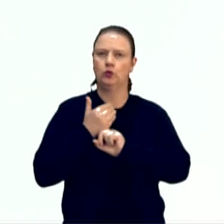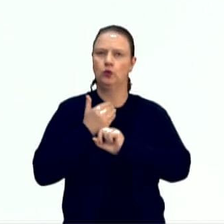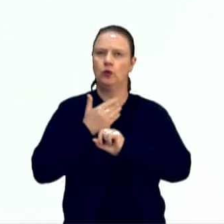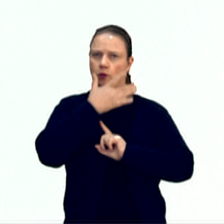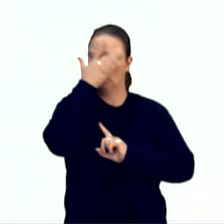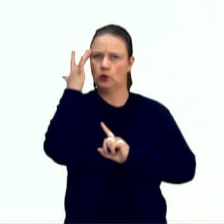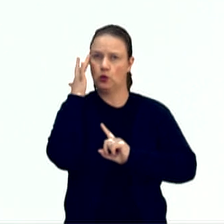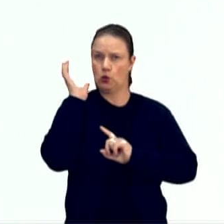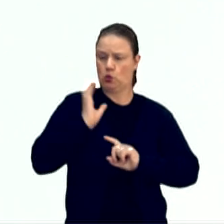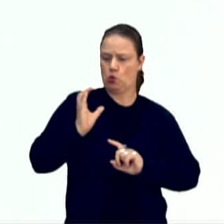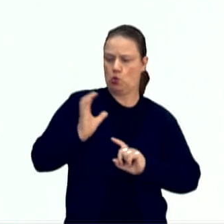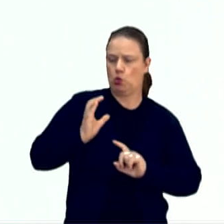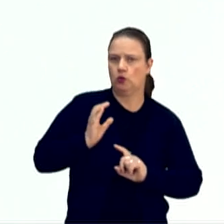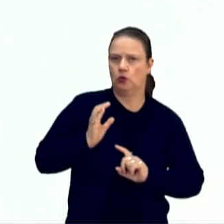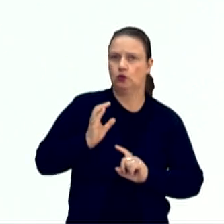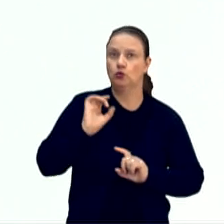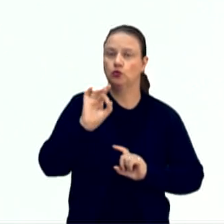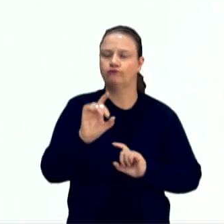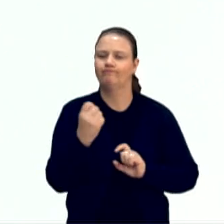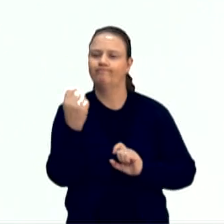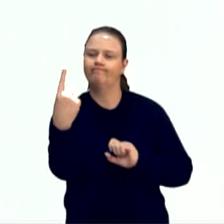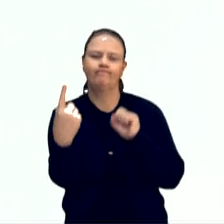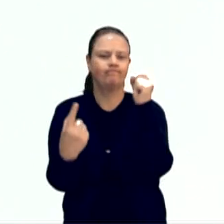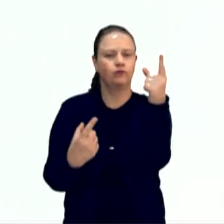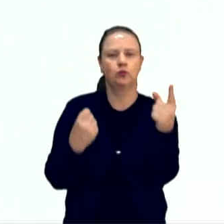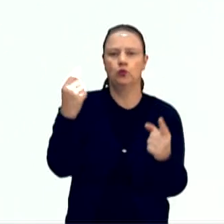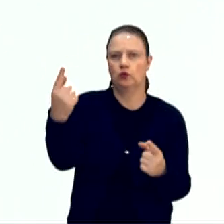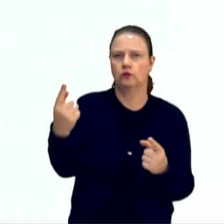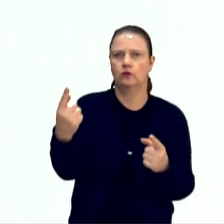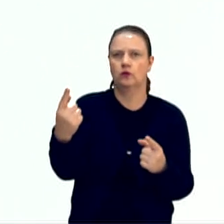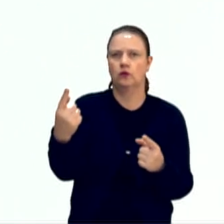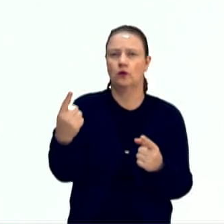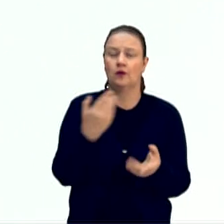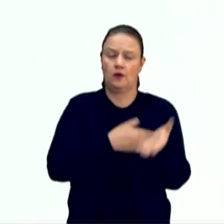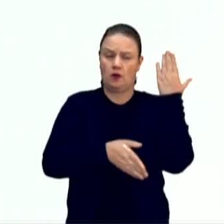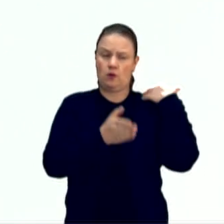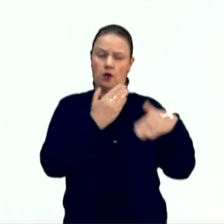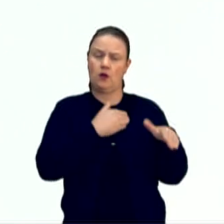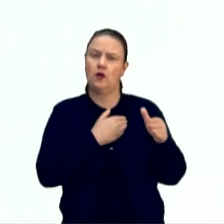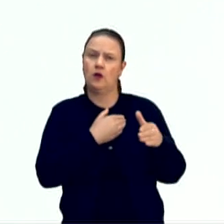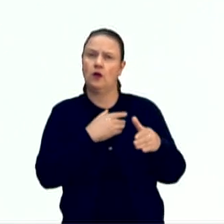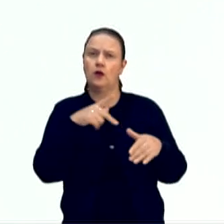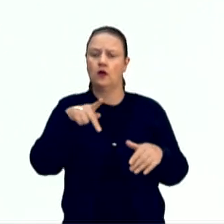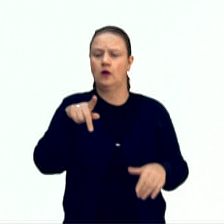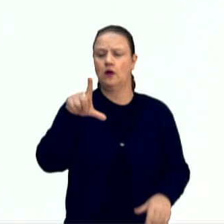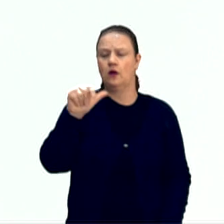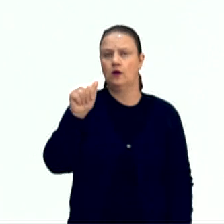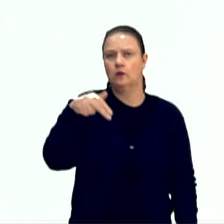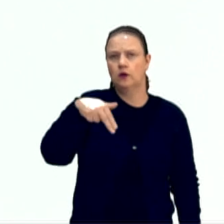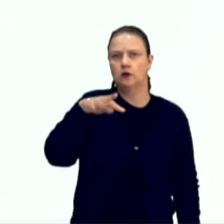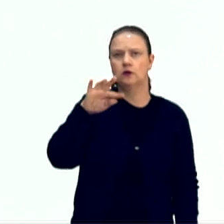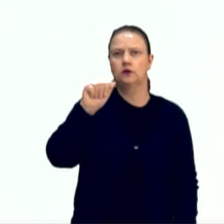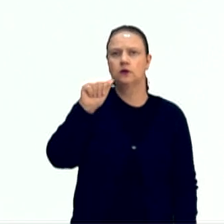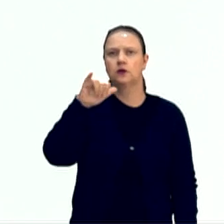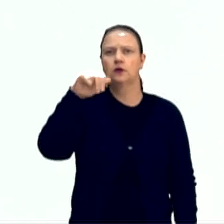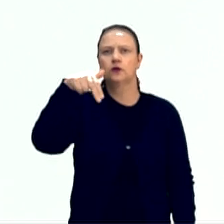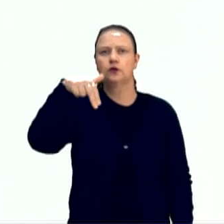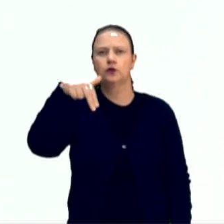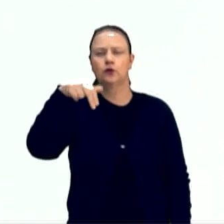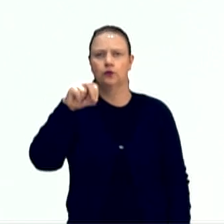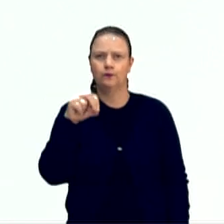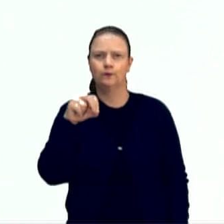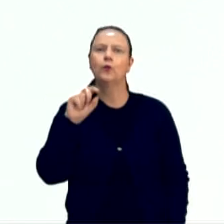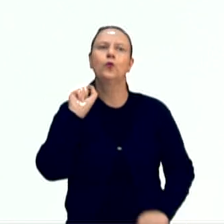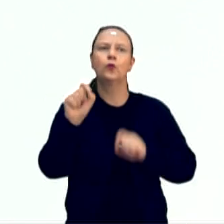período praticava-se, por exemplo, o sistema de plantation. O que é o plantation? Quais são as características do plantation?